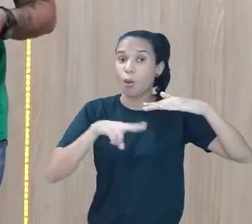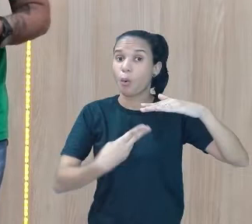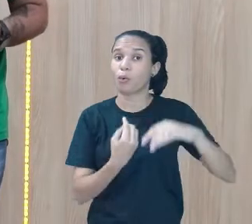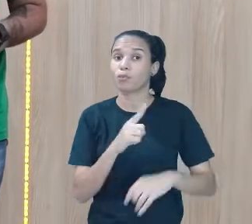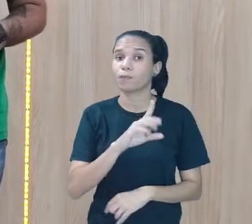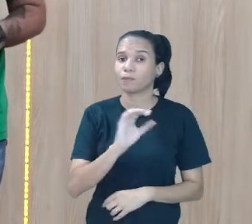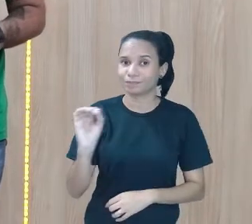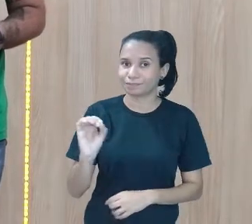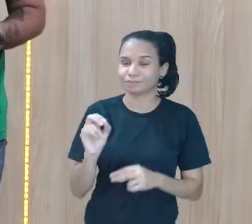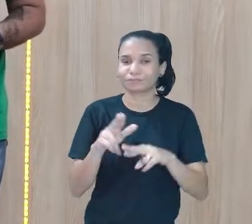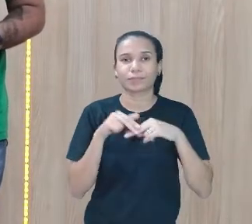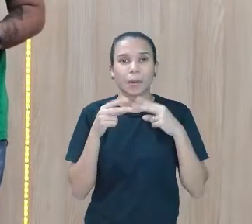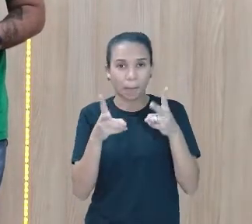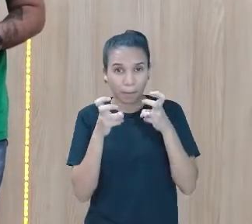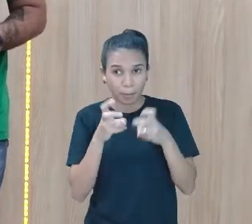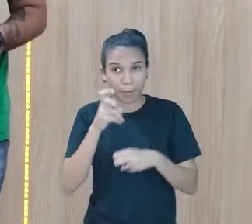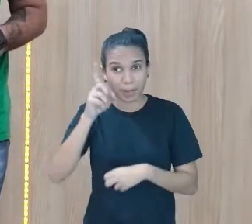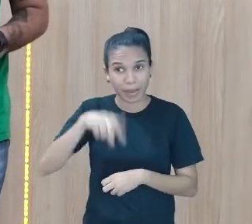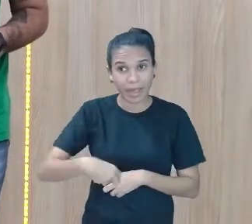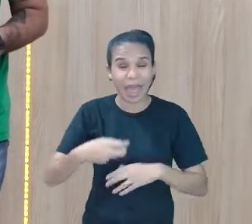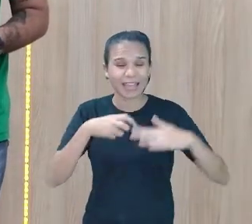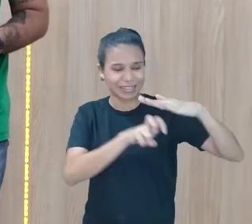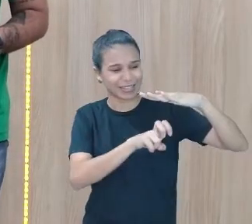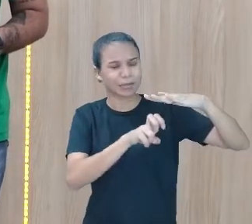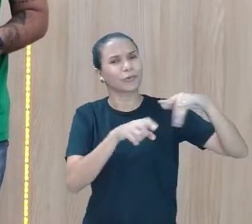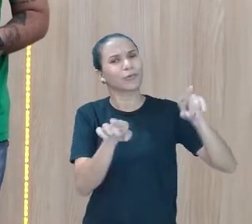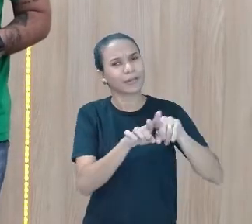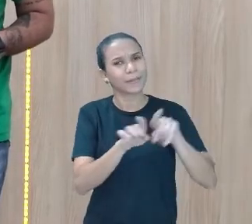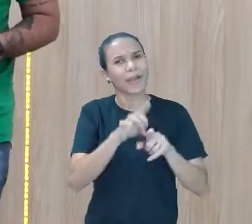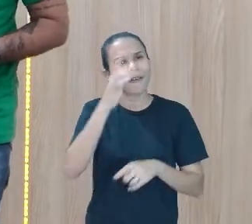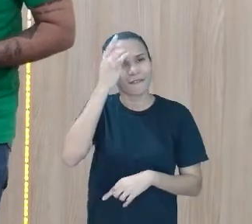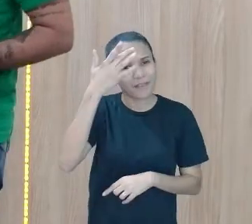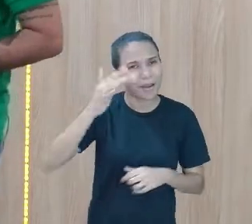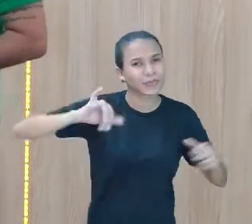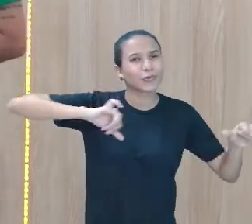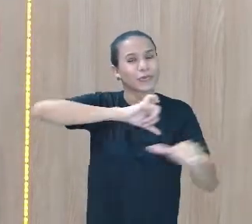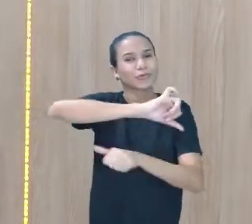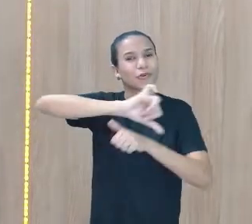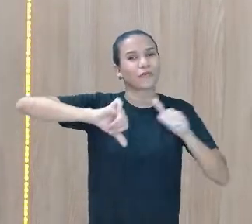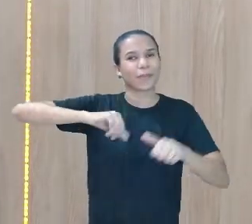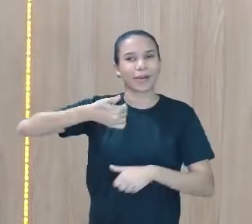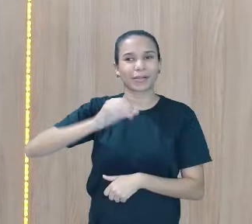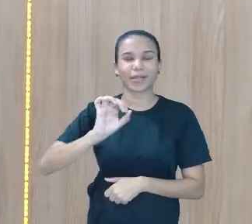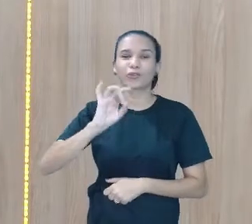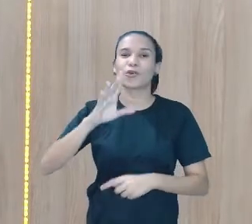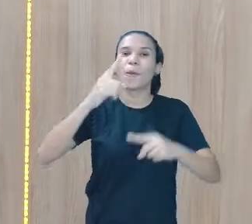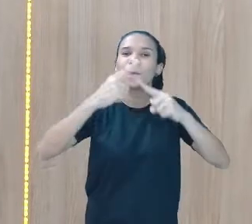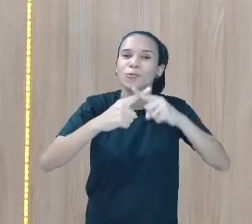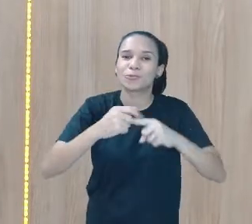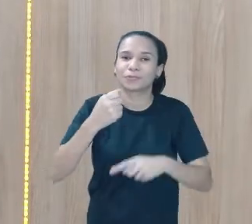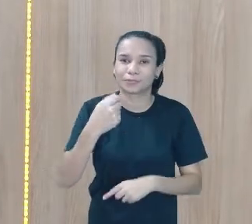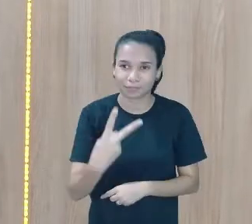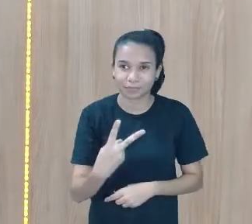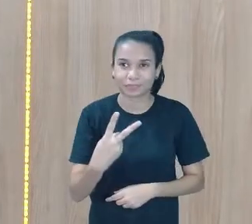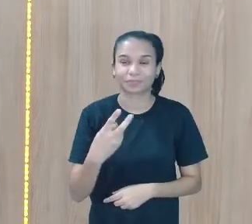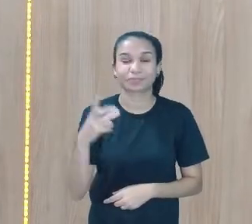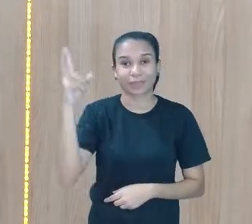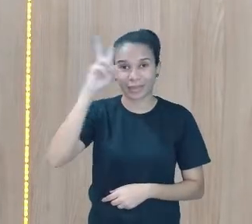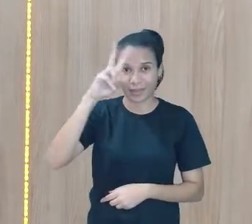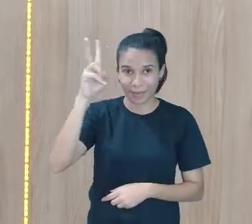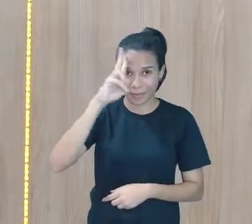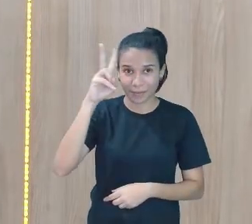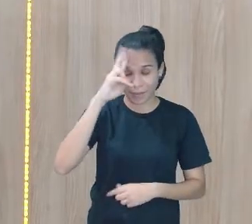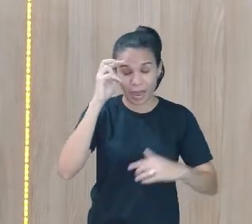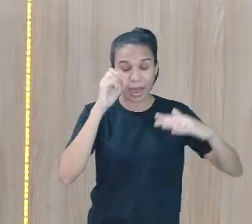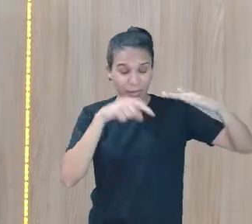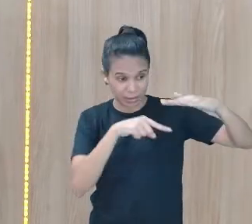vai perceber que por ele ser 5, fica mais fácil transformar no 10 apenas multiplicando por 2. Lembrando